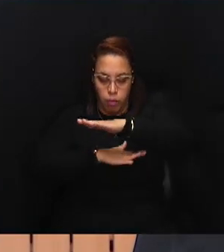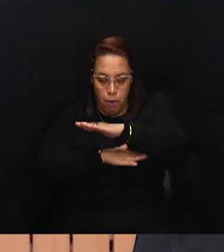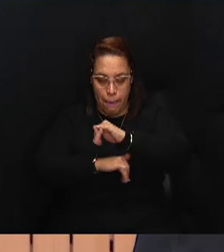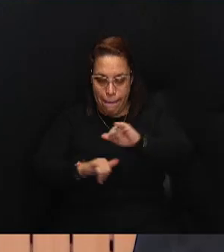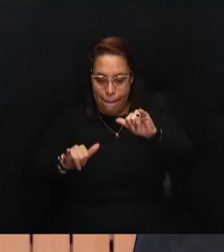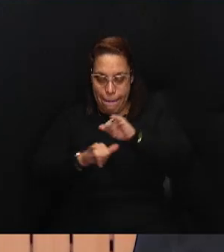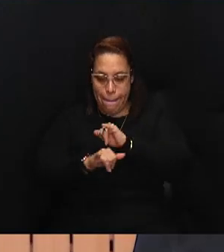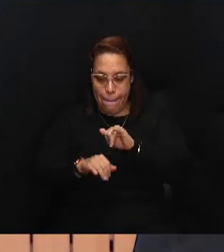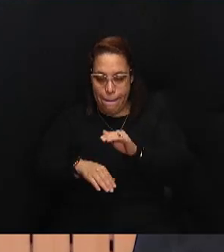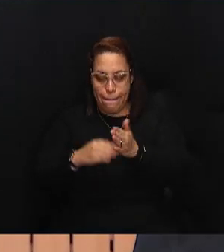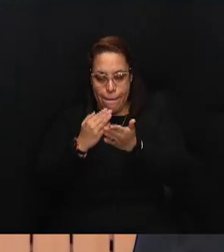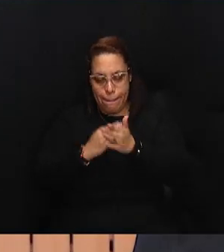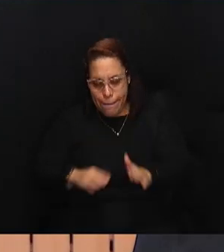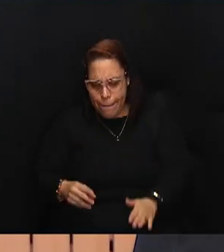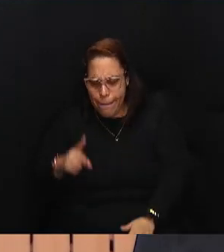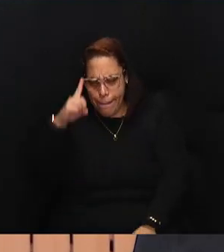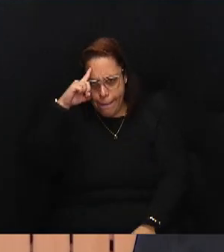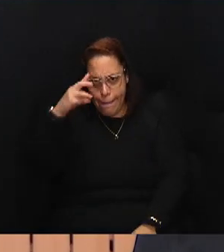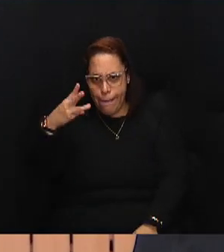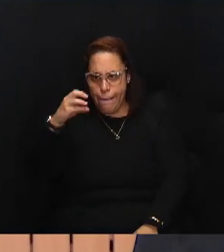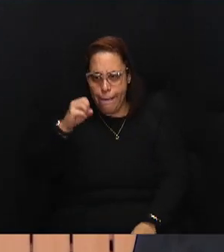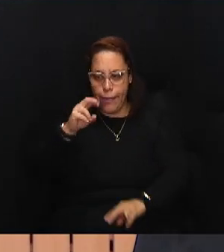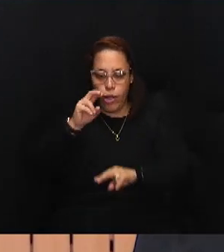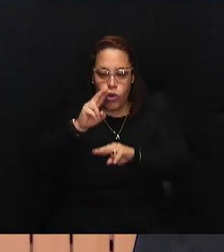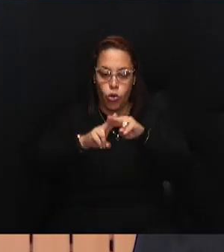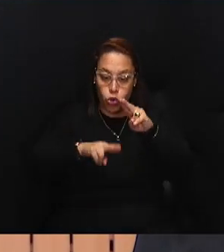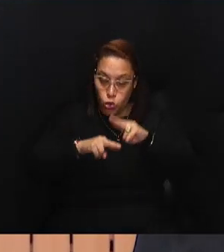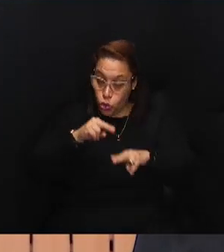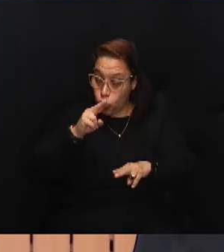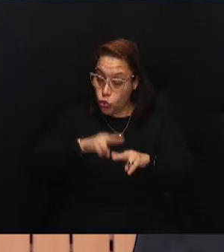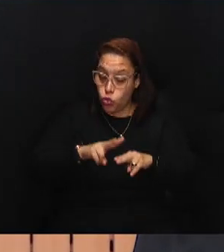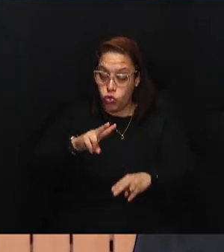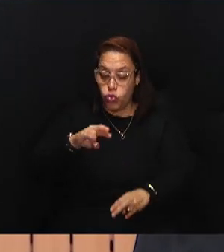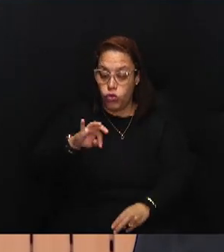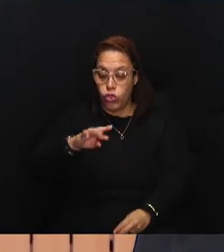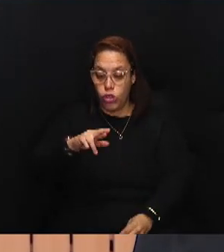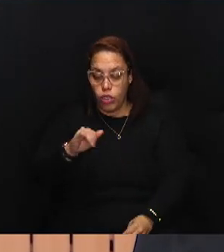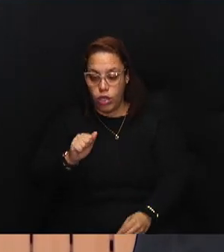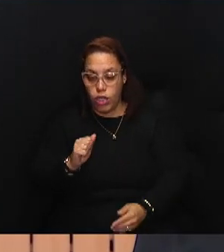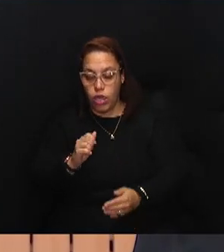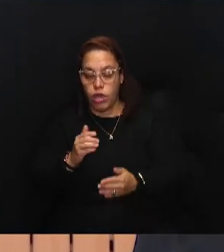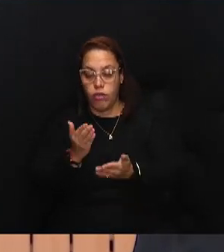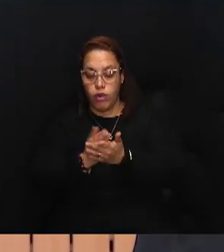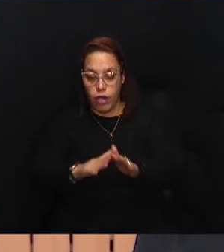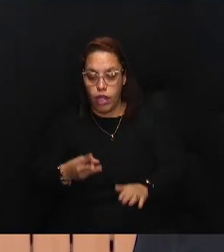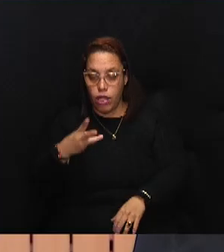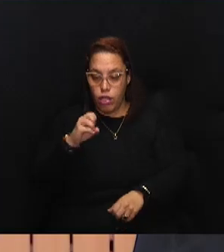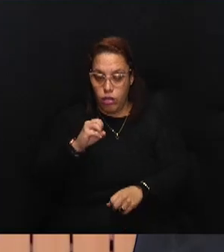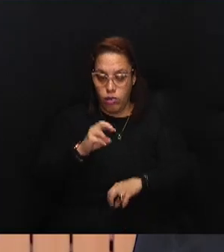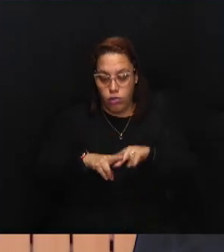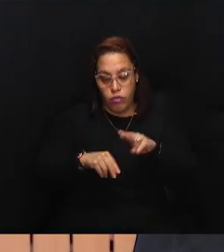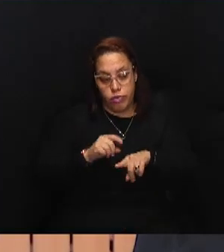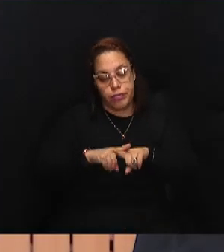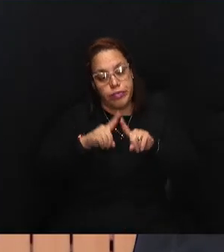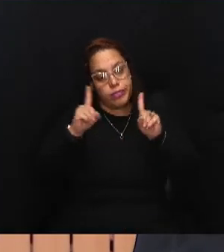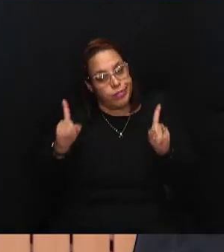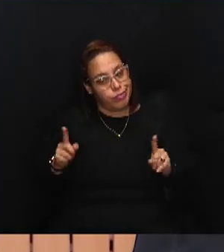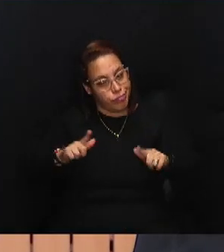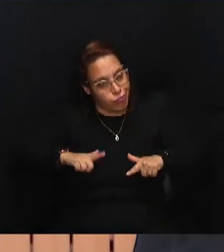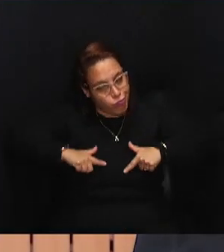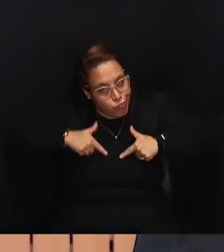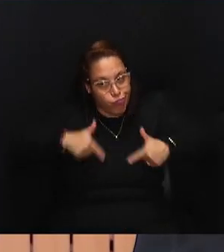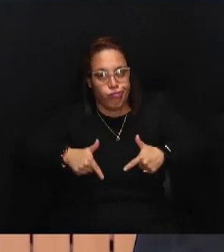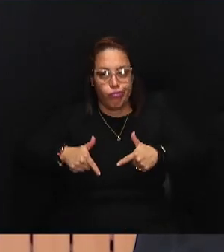finalize dia 30. A campanha do Junho Violeta finaliza dia 30. Agora, a nossa luta ali